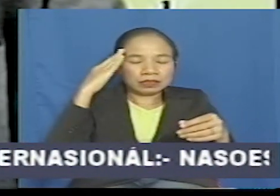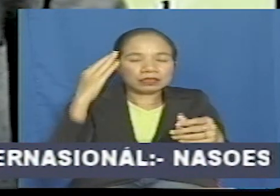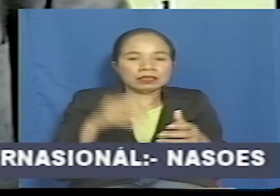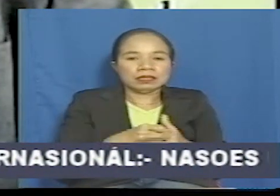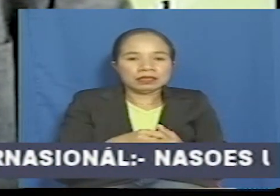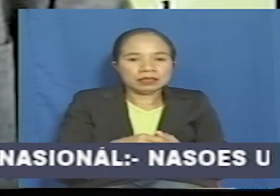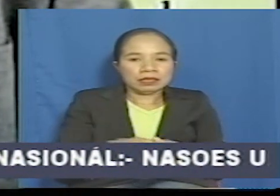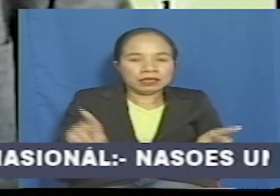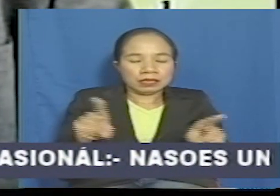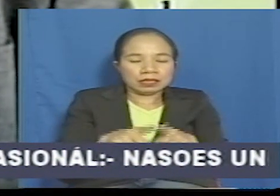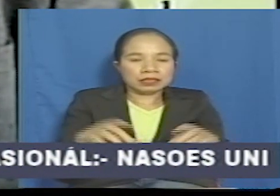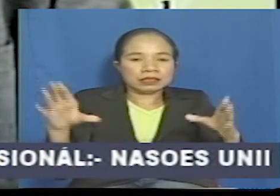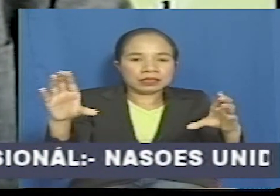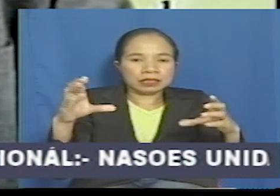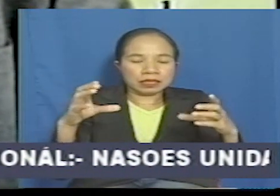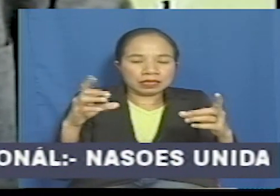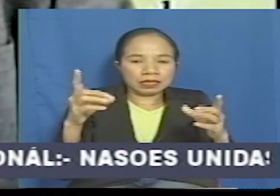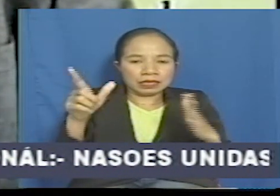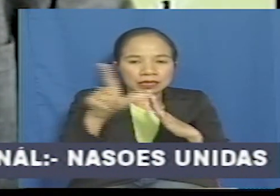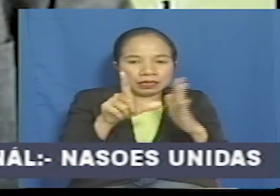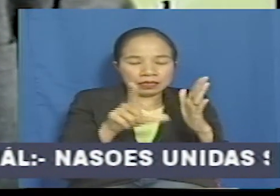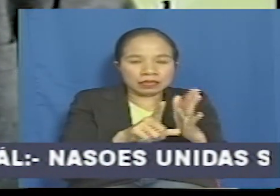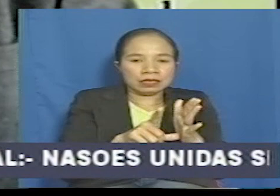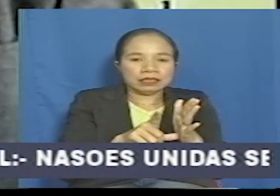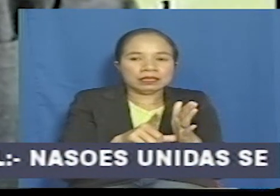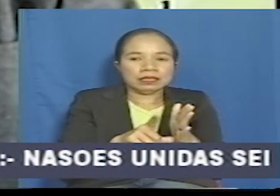Nessa lei ideia urgente.